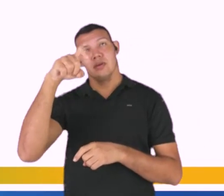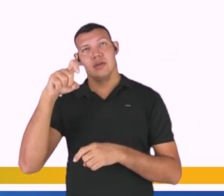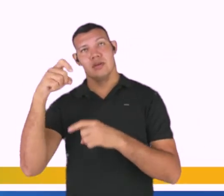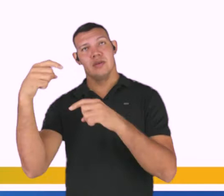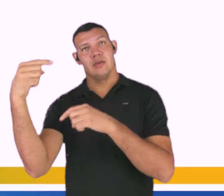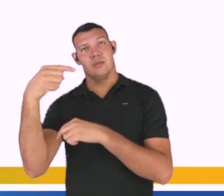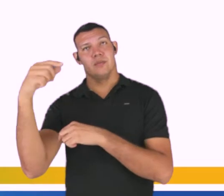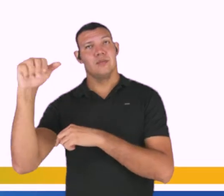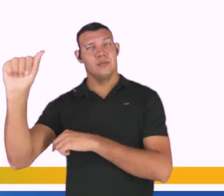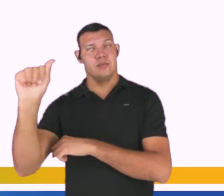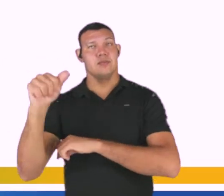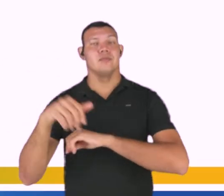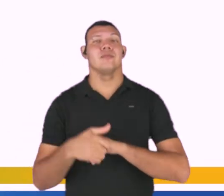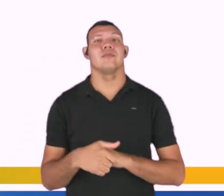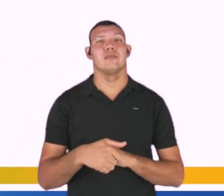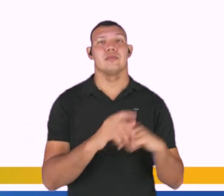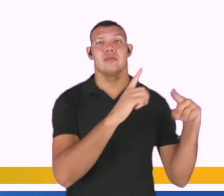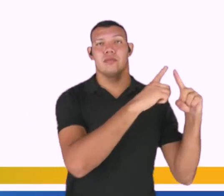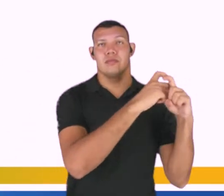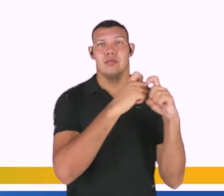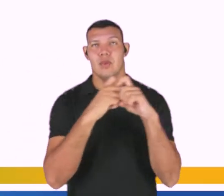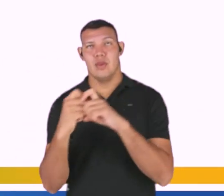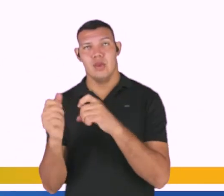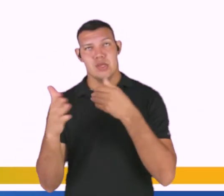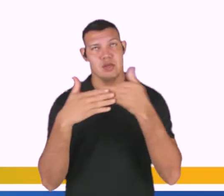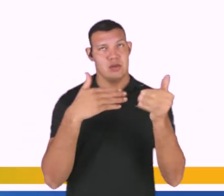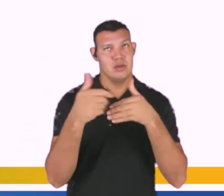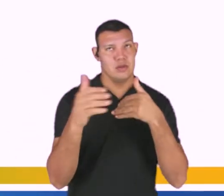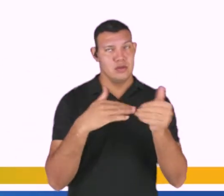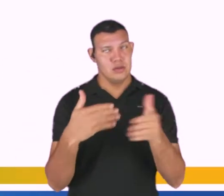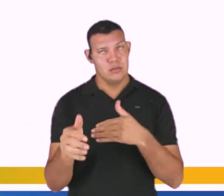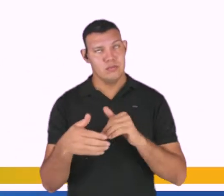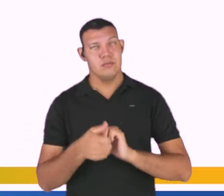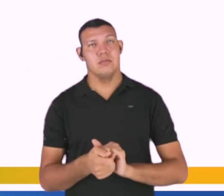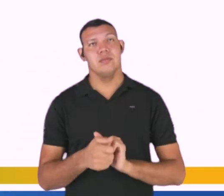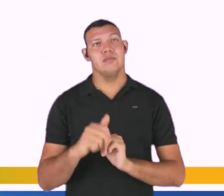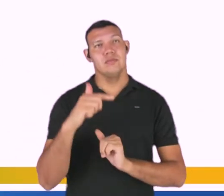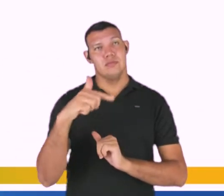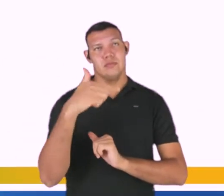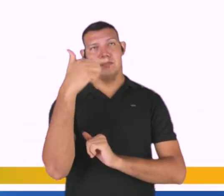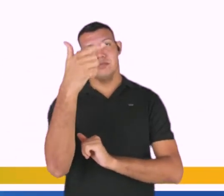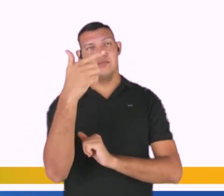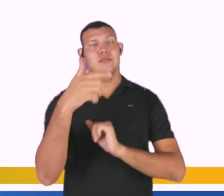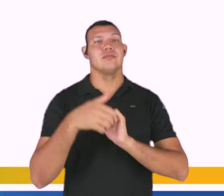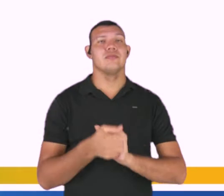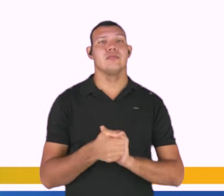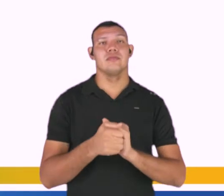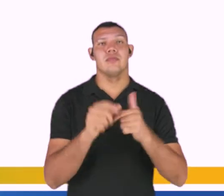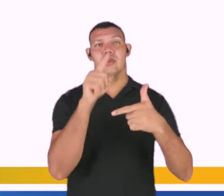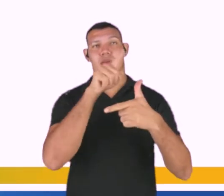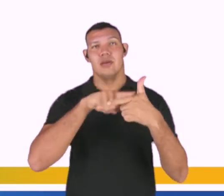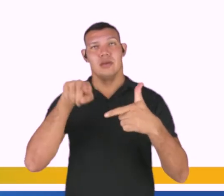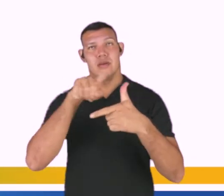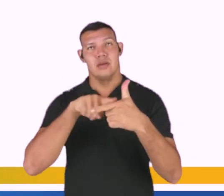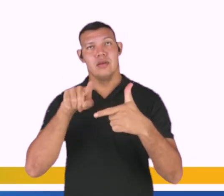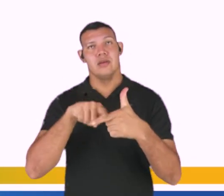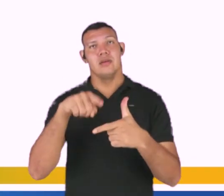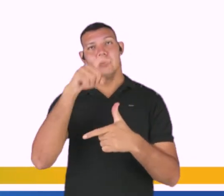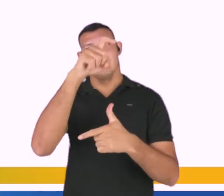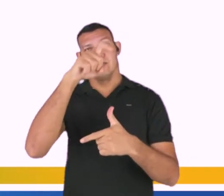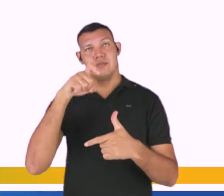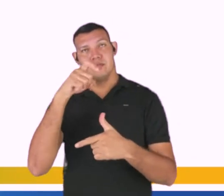ou seja nós vamos ter um polinômio qualquer degrau qualquer E aí nós vamos dividir por uma